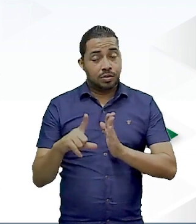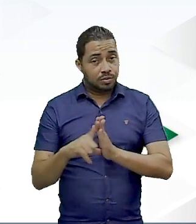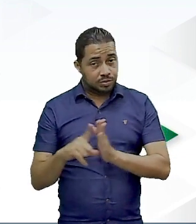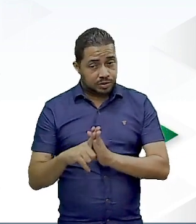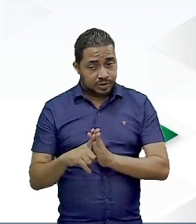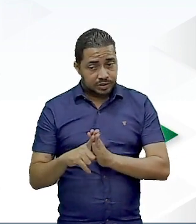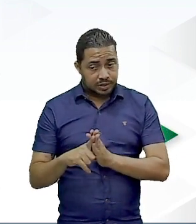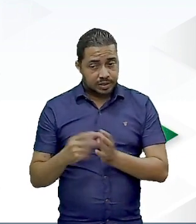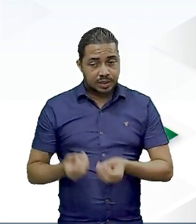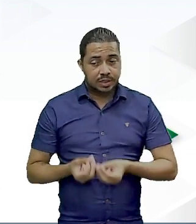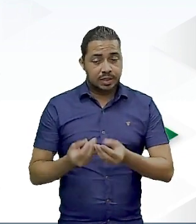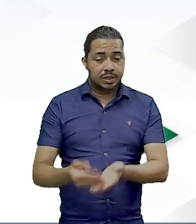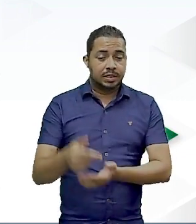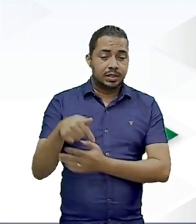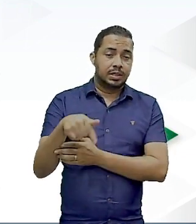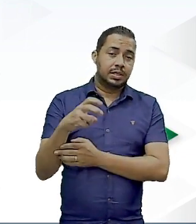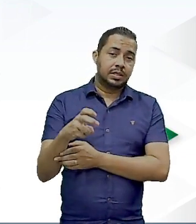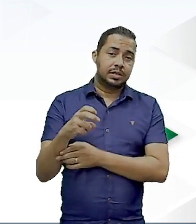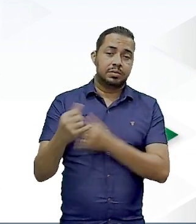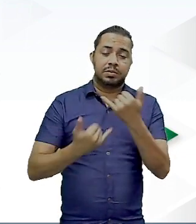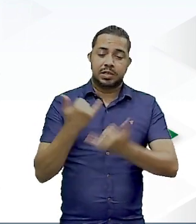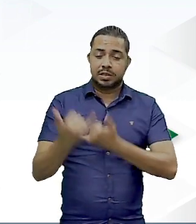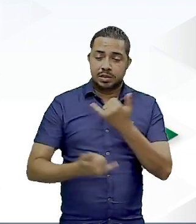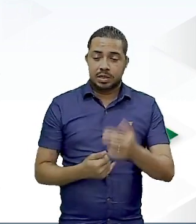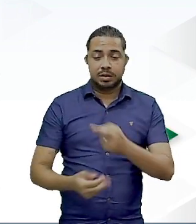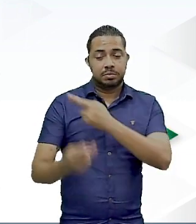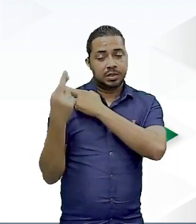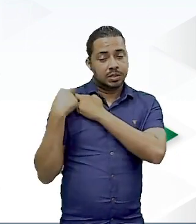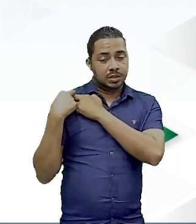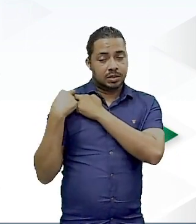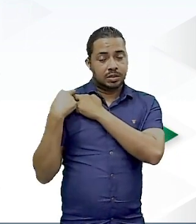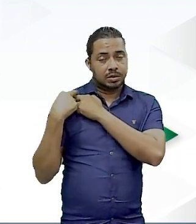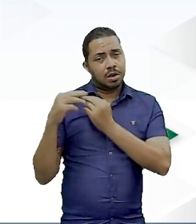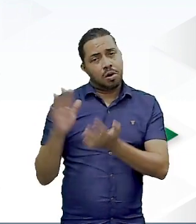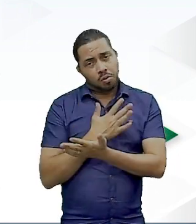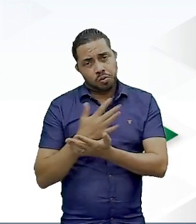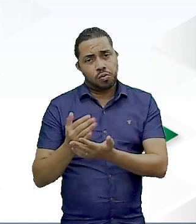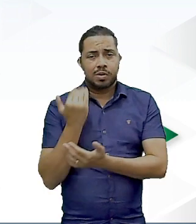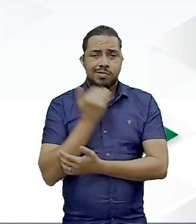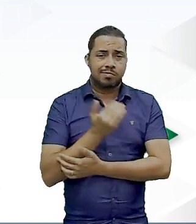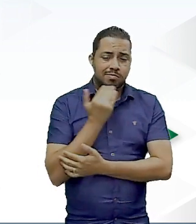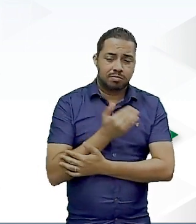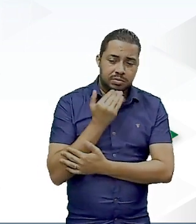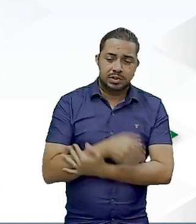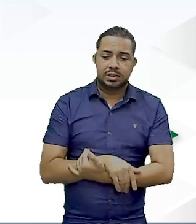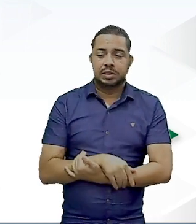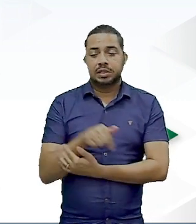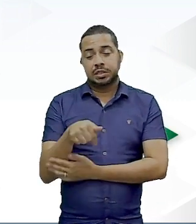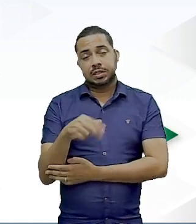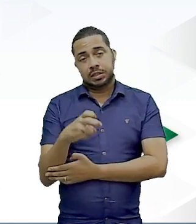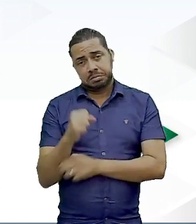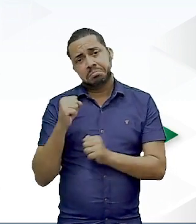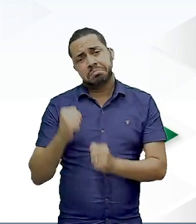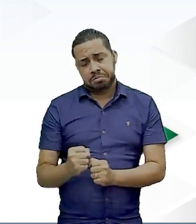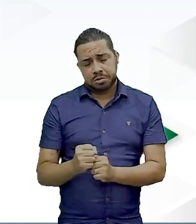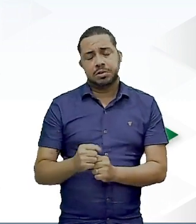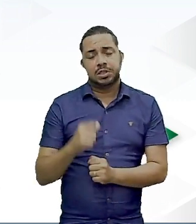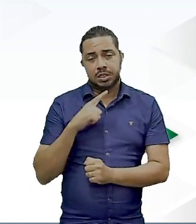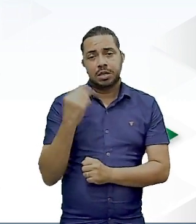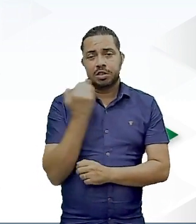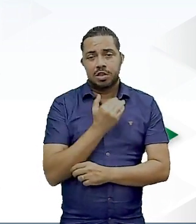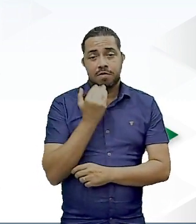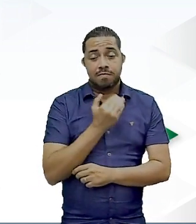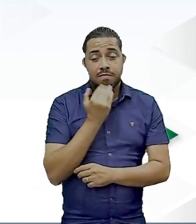na entrega de 75 brinquedos representa algum defeito, né? 75 brinquedos podem apresentar alguns